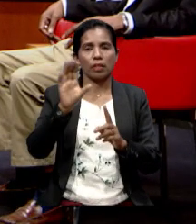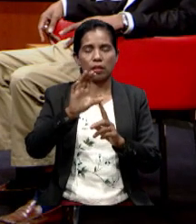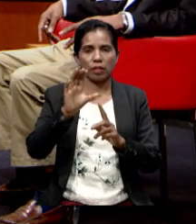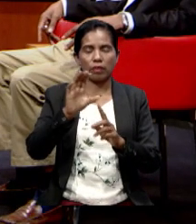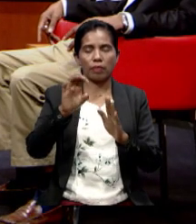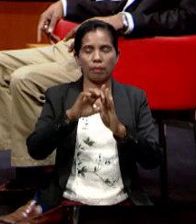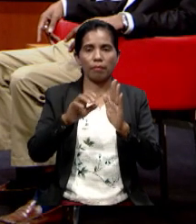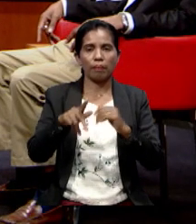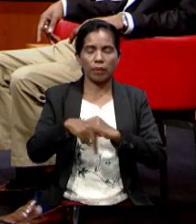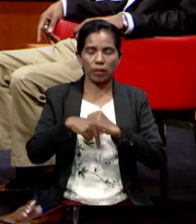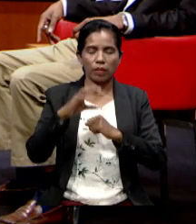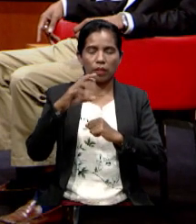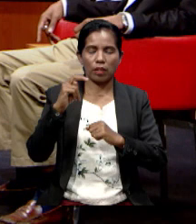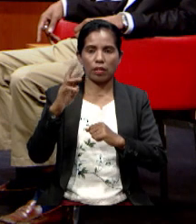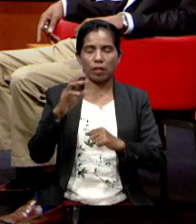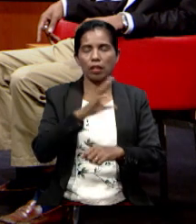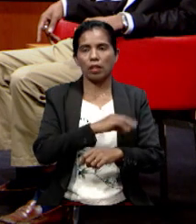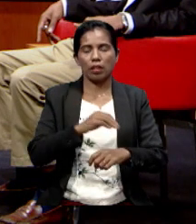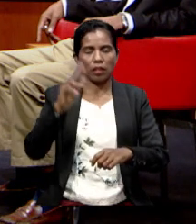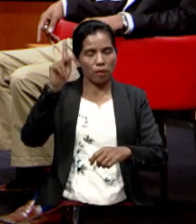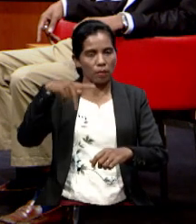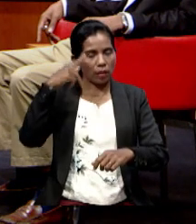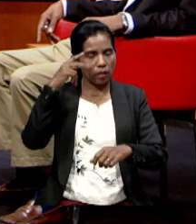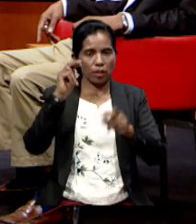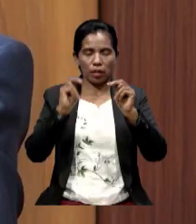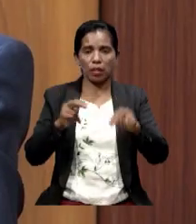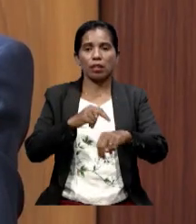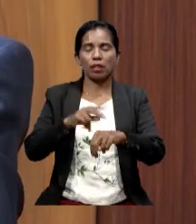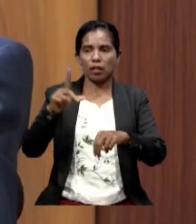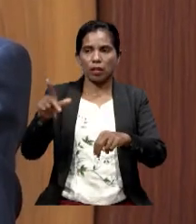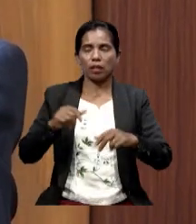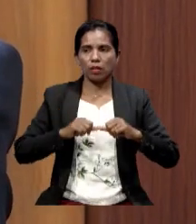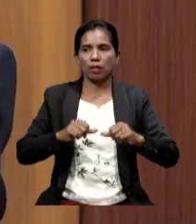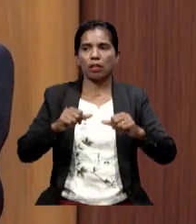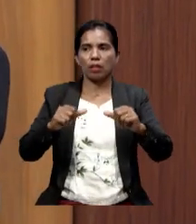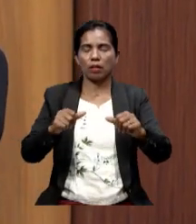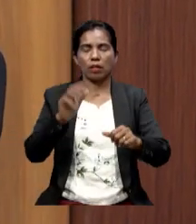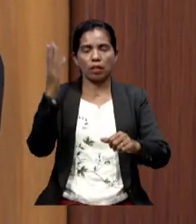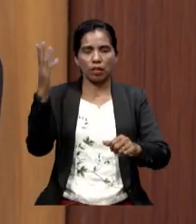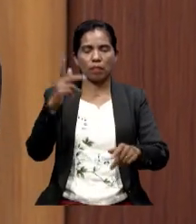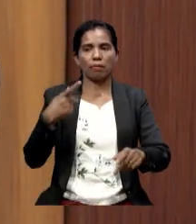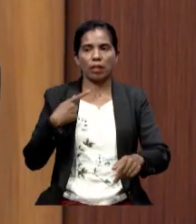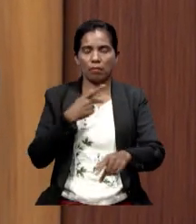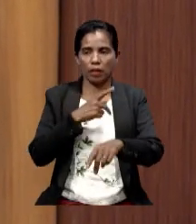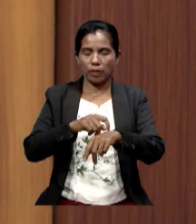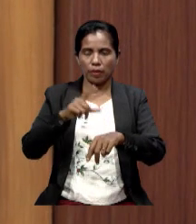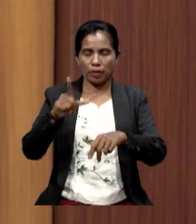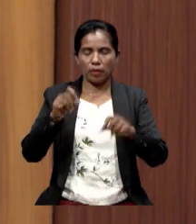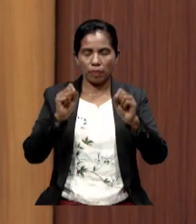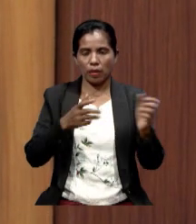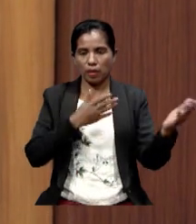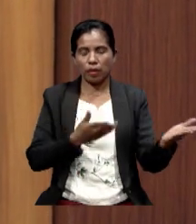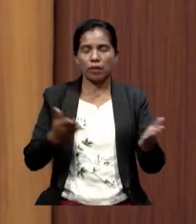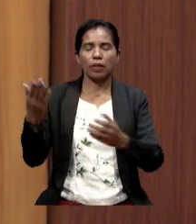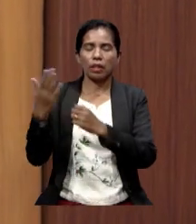T, Duarte Nunes, até tem concentração política para o interesse nacional. Se continua lá o Parlamento Nacional, não é, pela lorinação